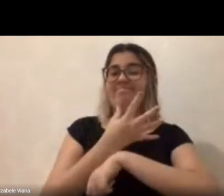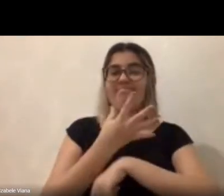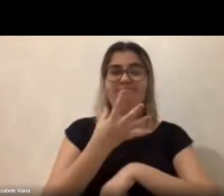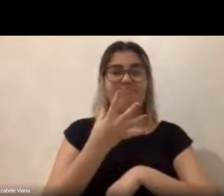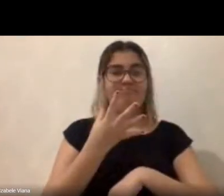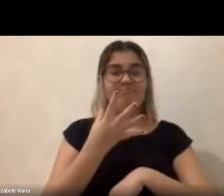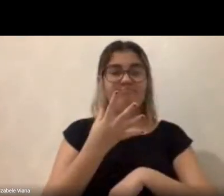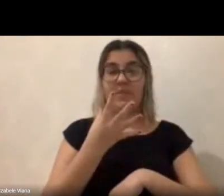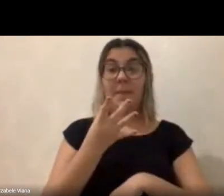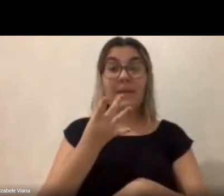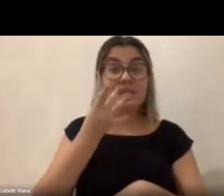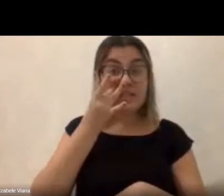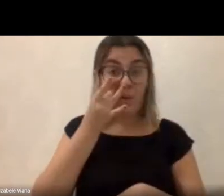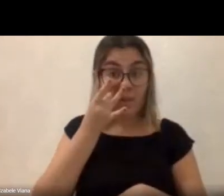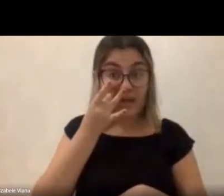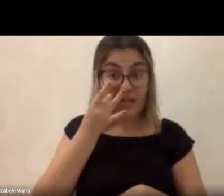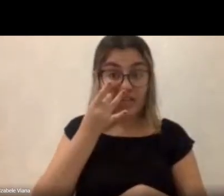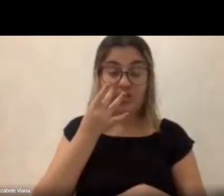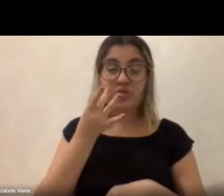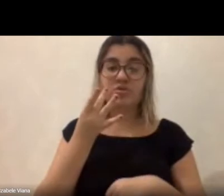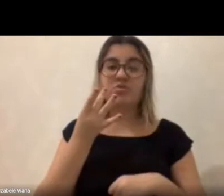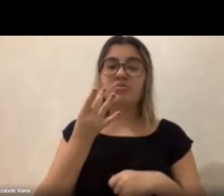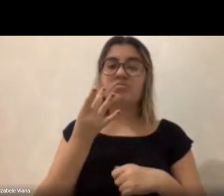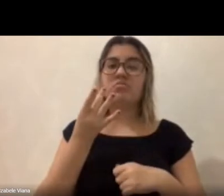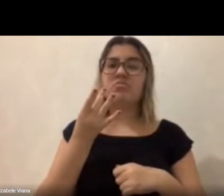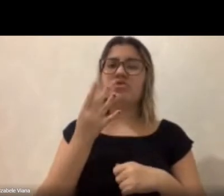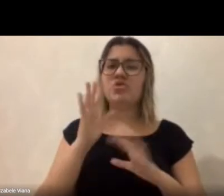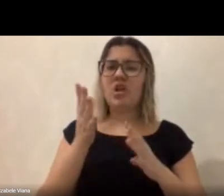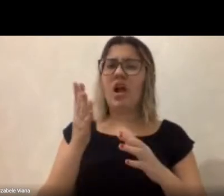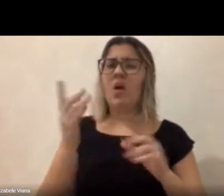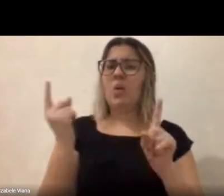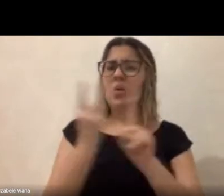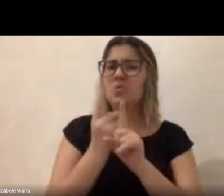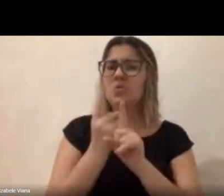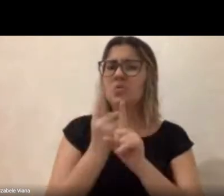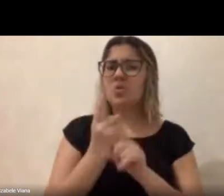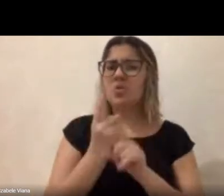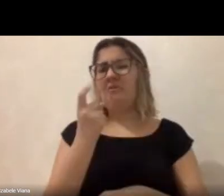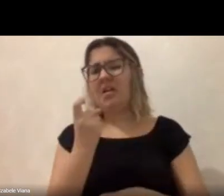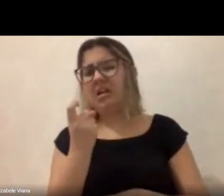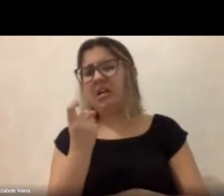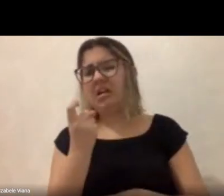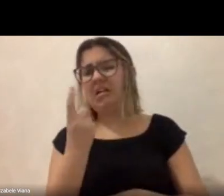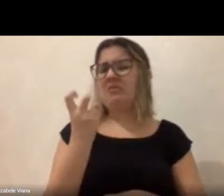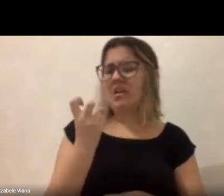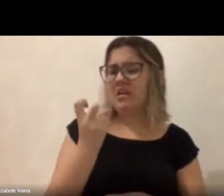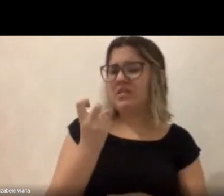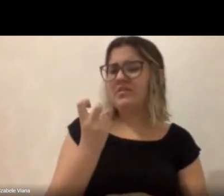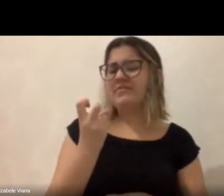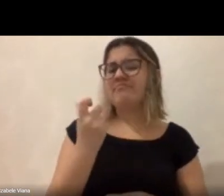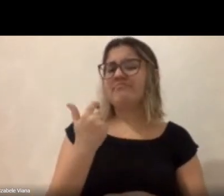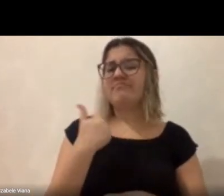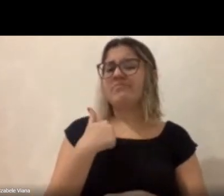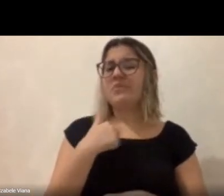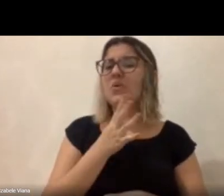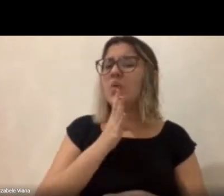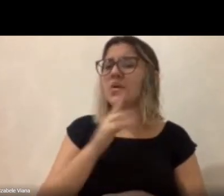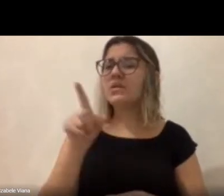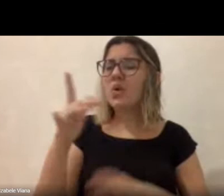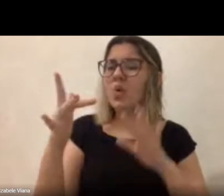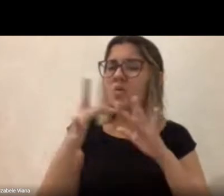Uma vez, duas vezes, e estar perto do que você faz é muito, assim, é aquela